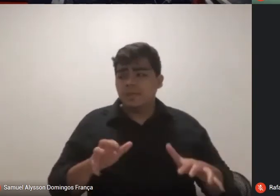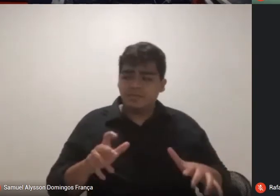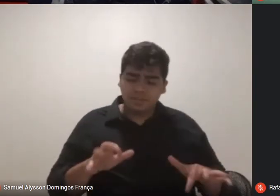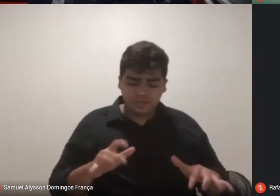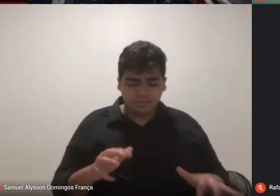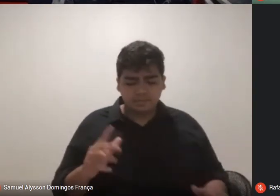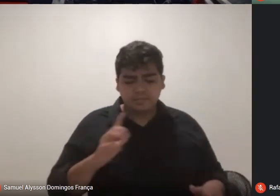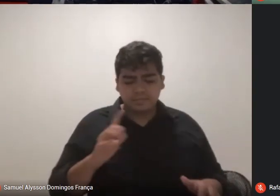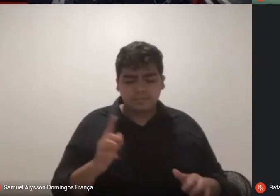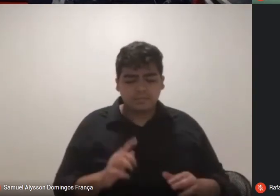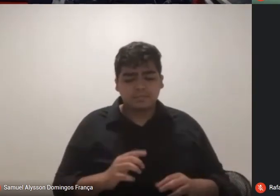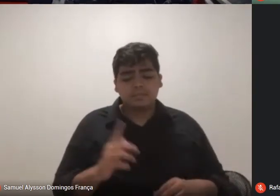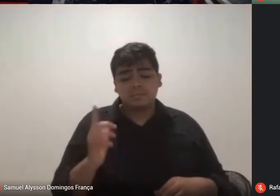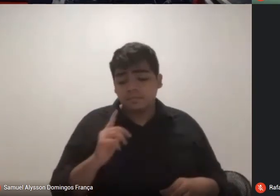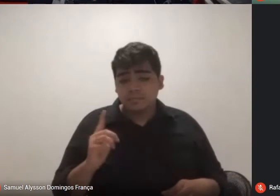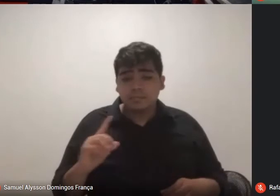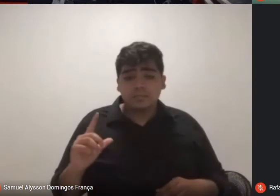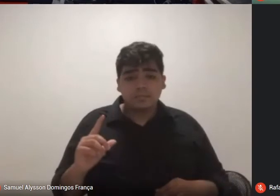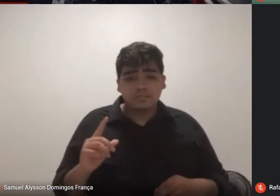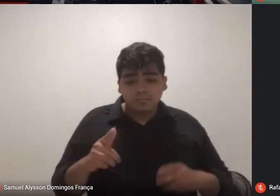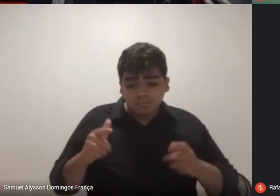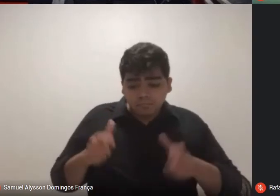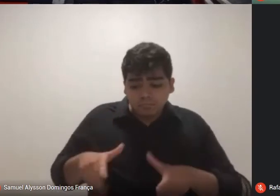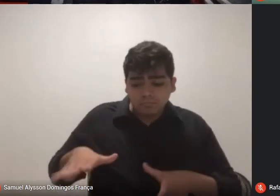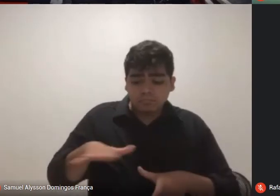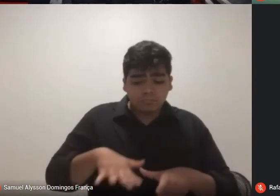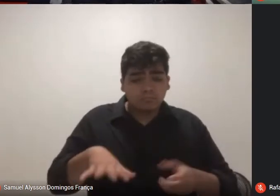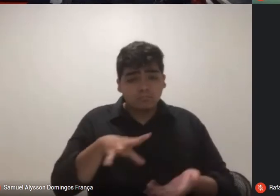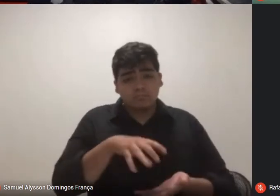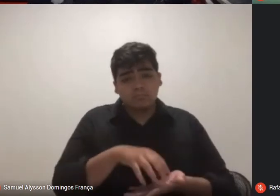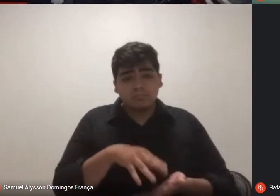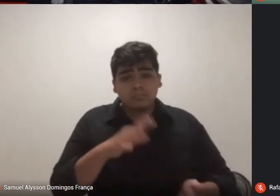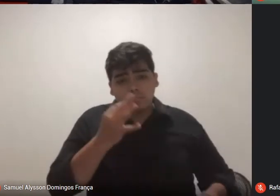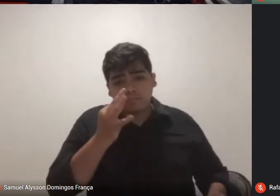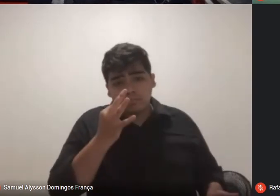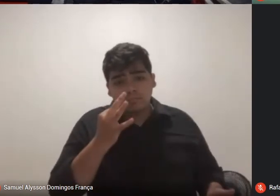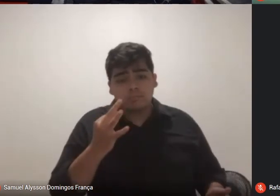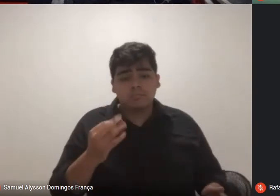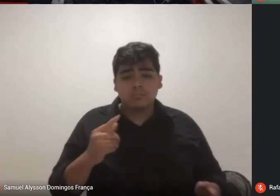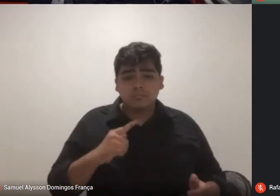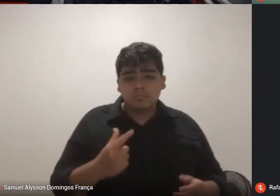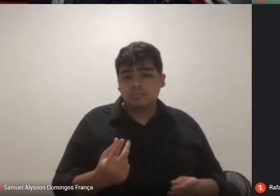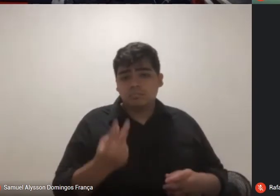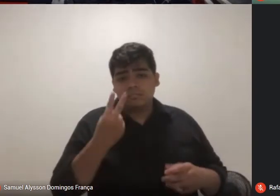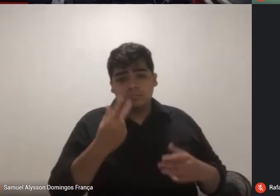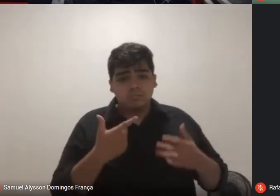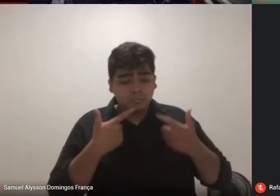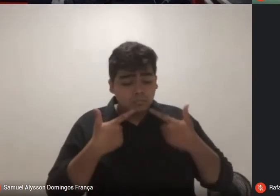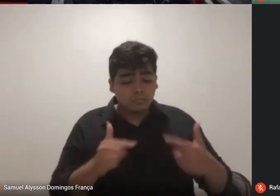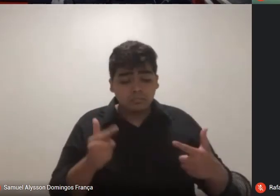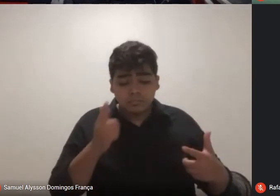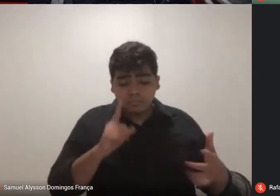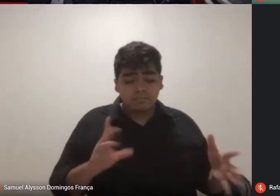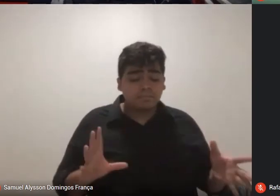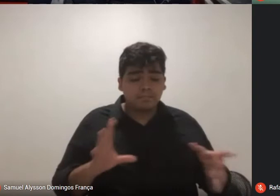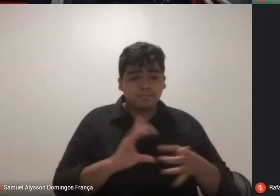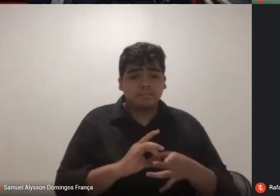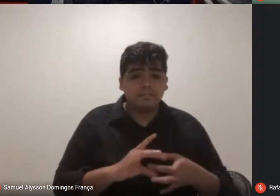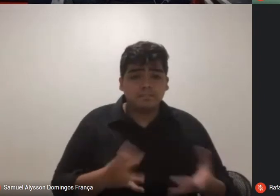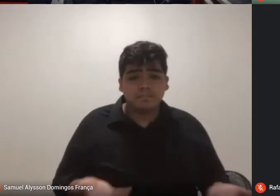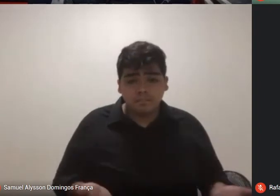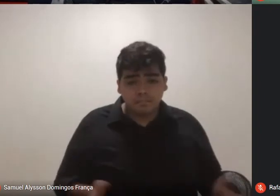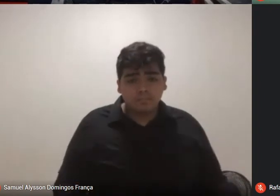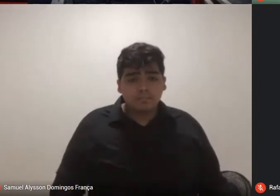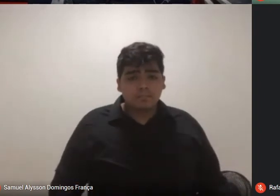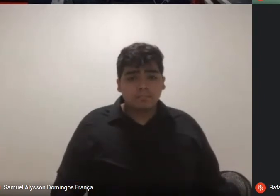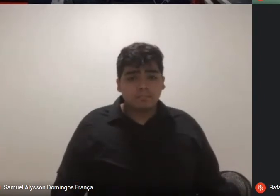Isso foi interessante, ter esse ambiente no Campus Cajazeiras permitiu juntar essas duas linguagens, né? Porque, como eu disse, a gente,